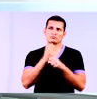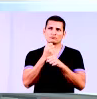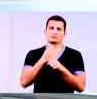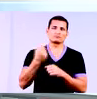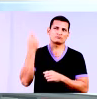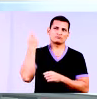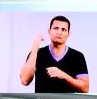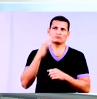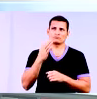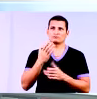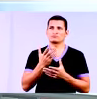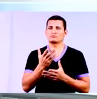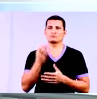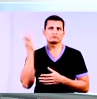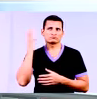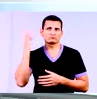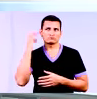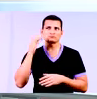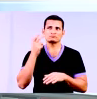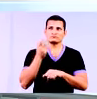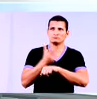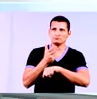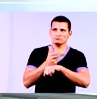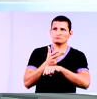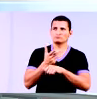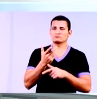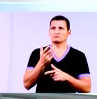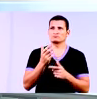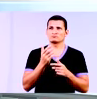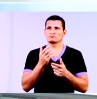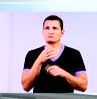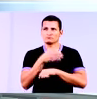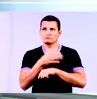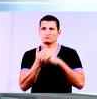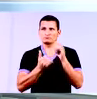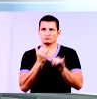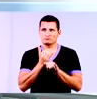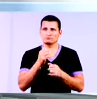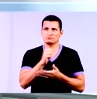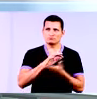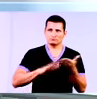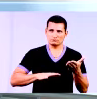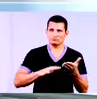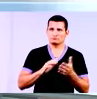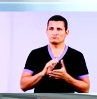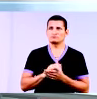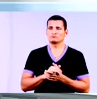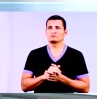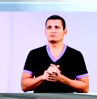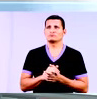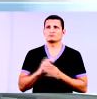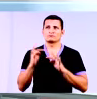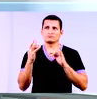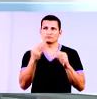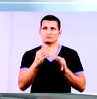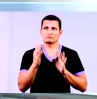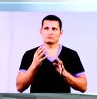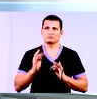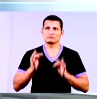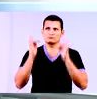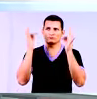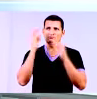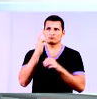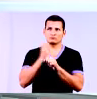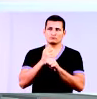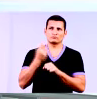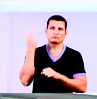de ouvir música, ver vídeo, acesso à internet, edição de texto, tudo isso aí a tecnologia de 5 anos atrás